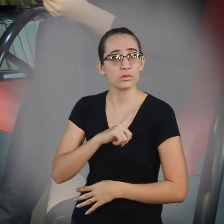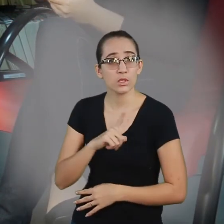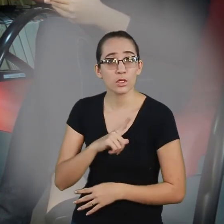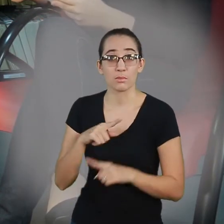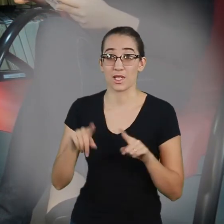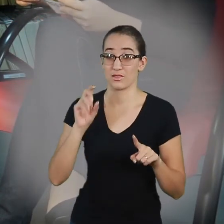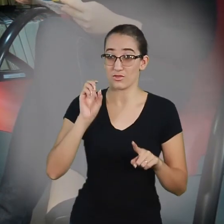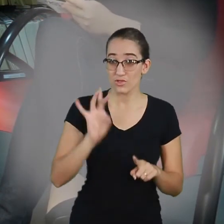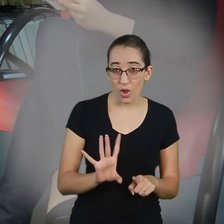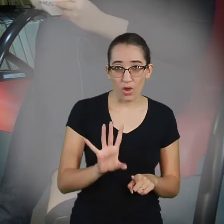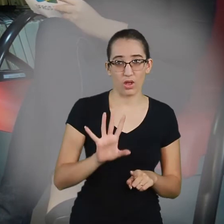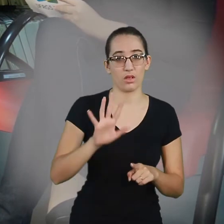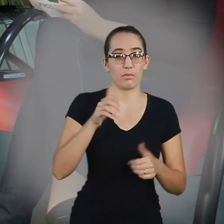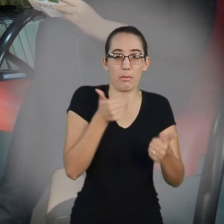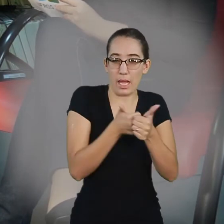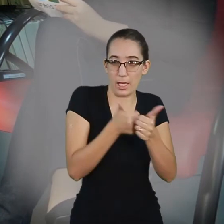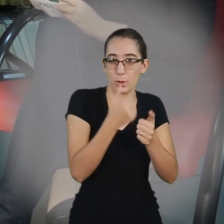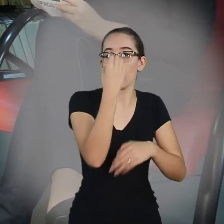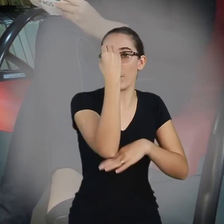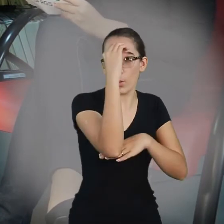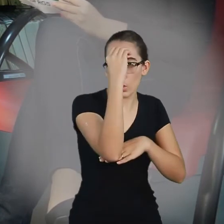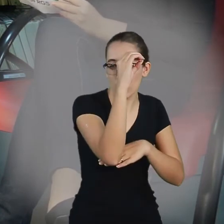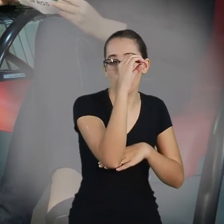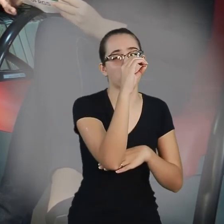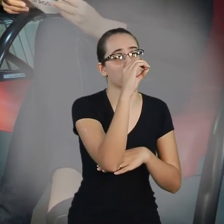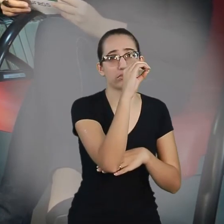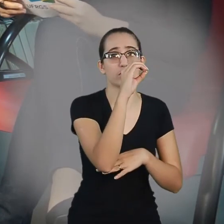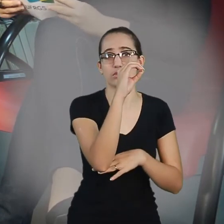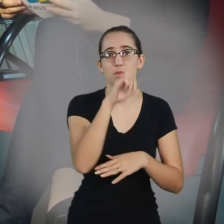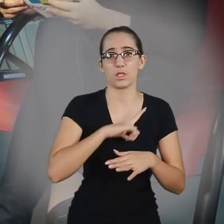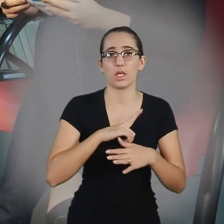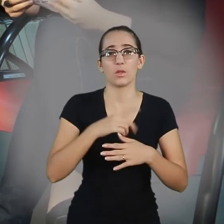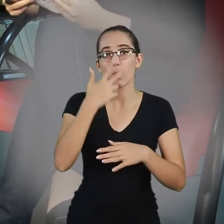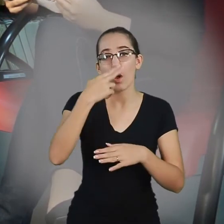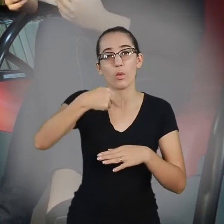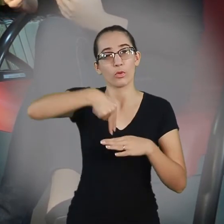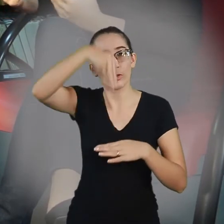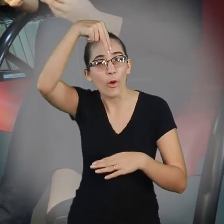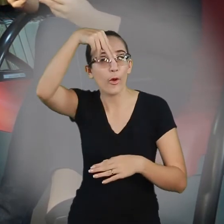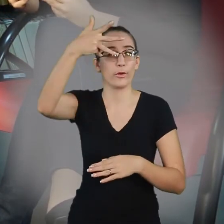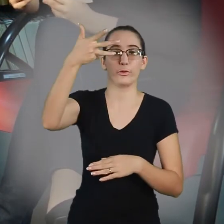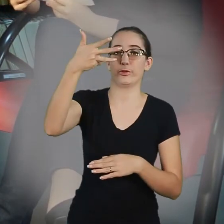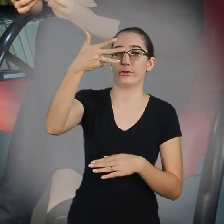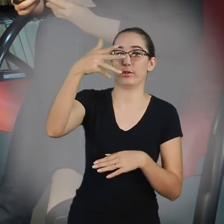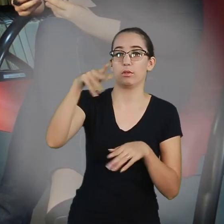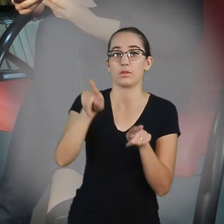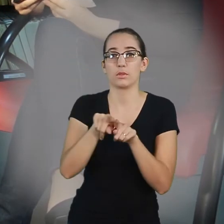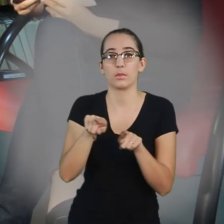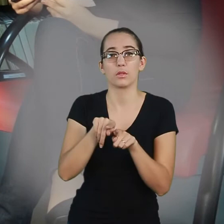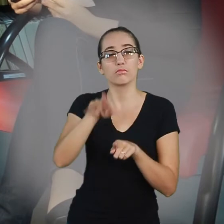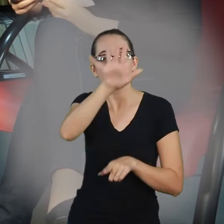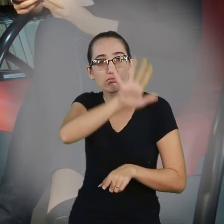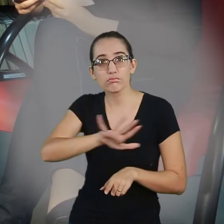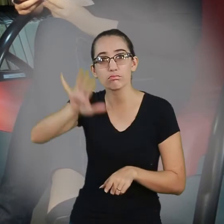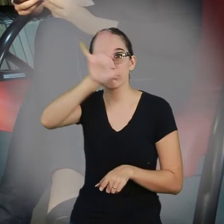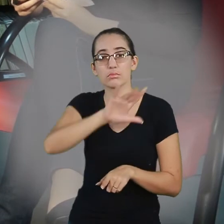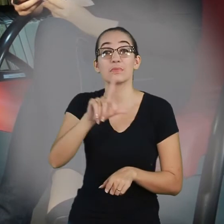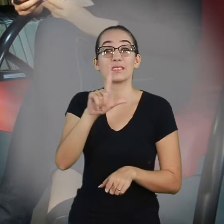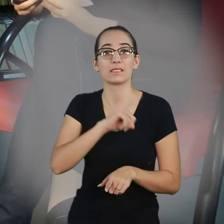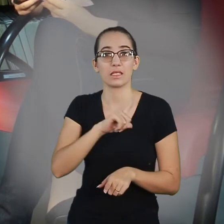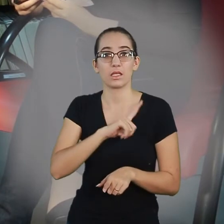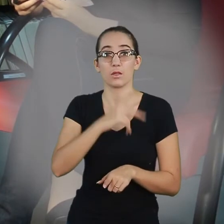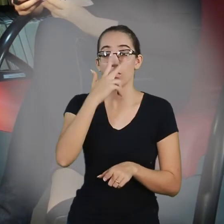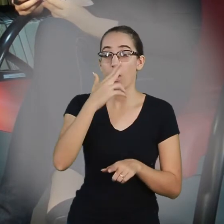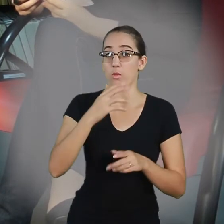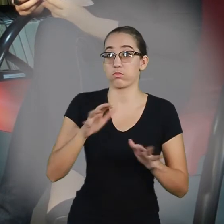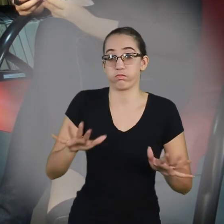região metropolitana, mas todo o interior do estado do Rio Grande do Sul, no noroeste, no Planalto Médio, nós temos uns